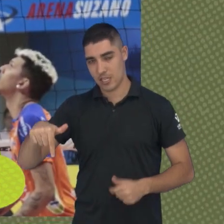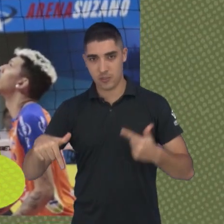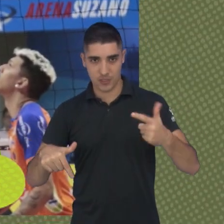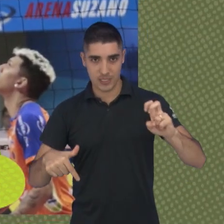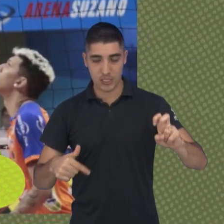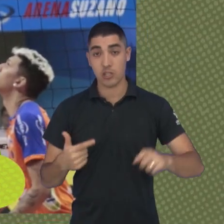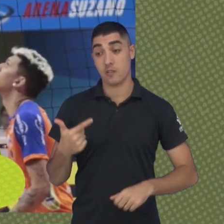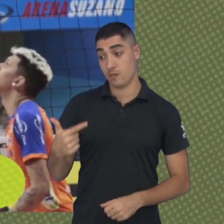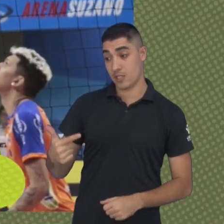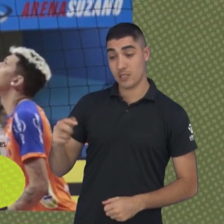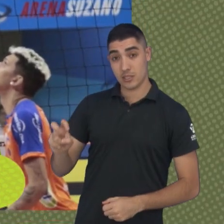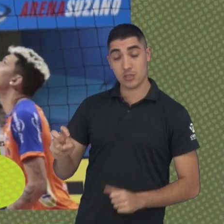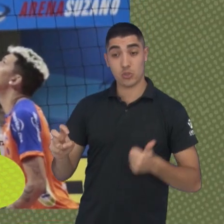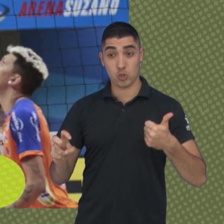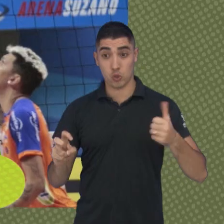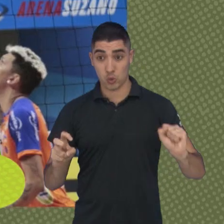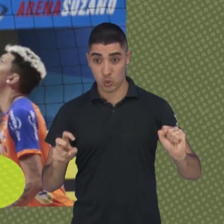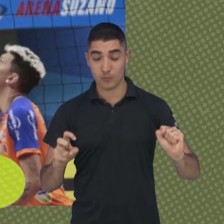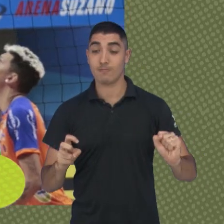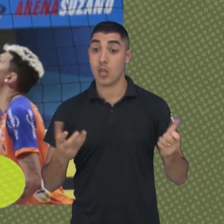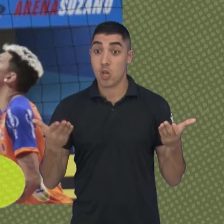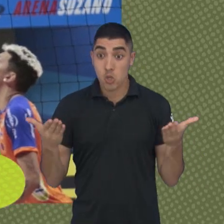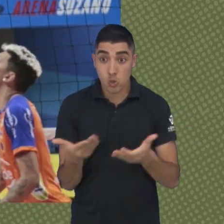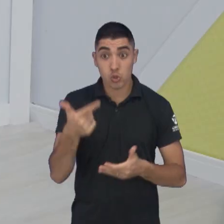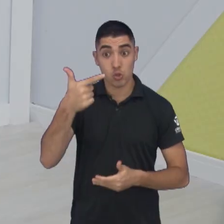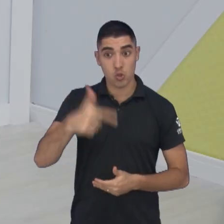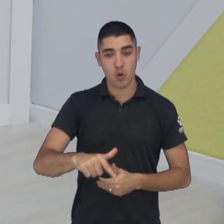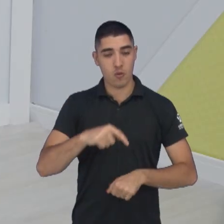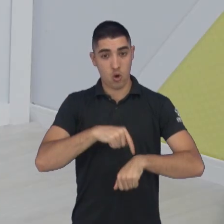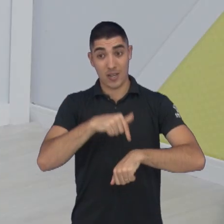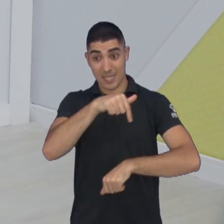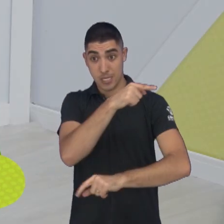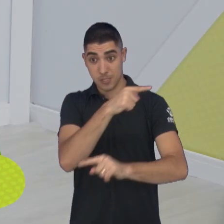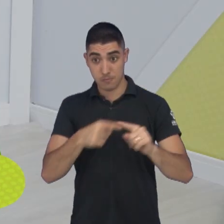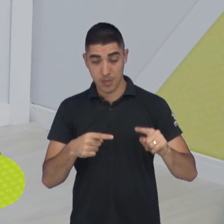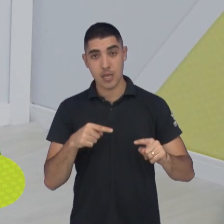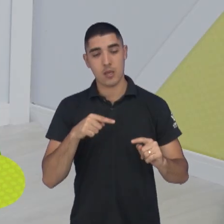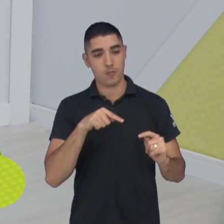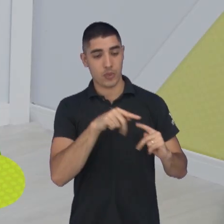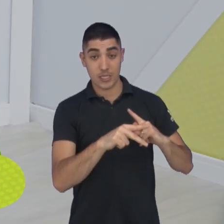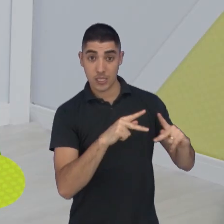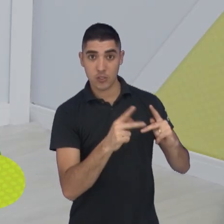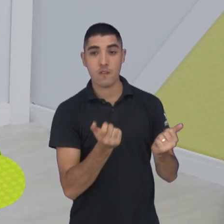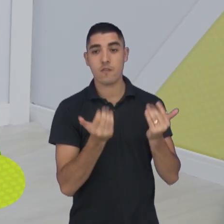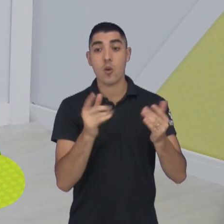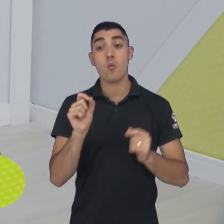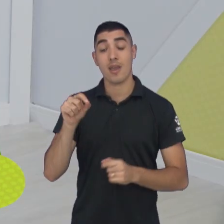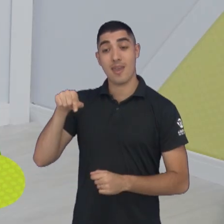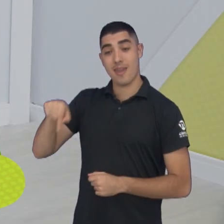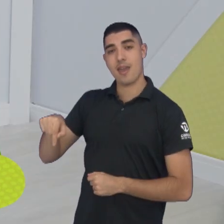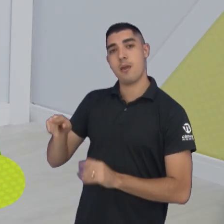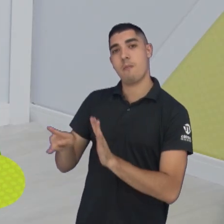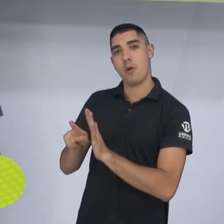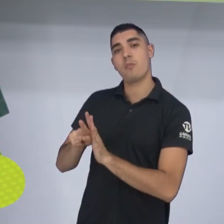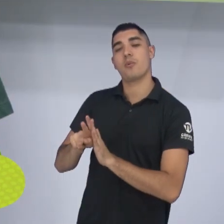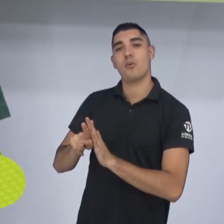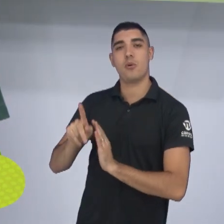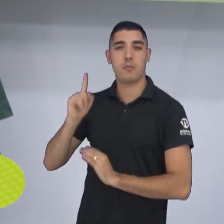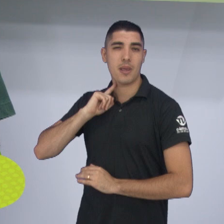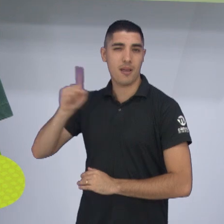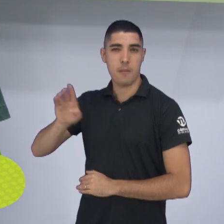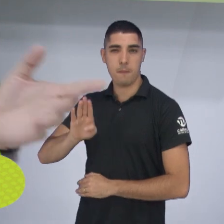25-18. O próximo compromisso será hoje já, 7h30 da noite, fora de casa, contra o Monte Carmelo, lá em Minas, Brunão. Eu acho